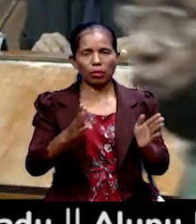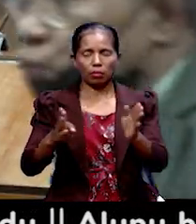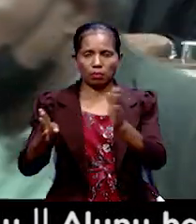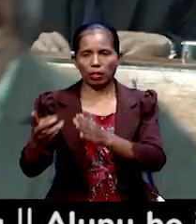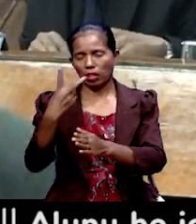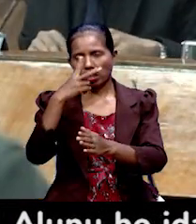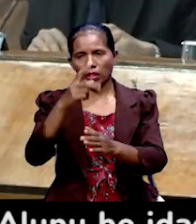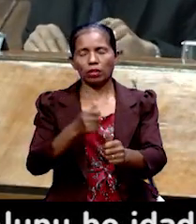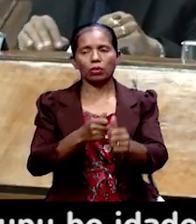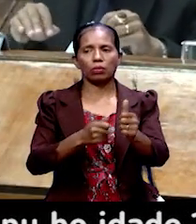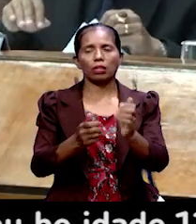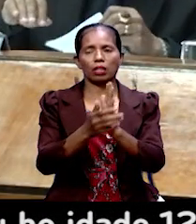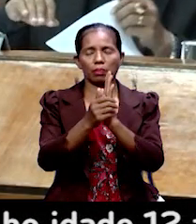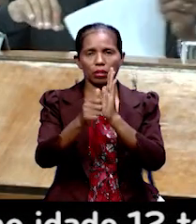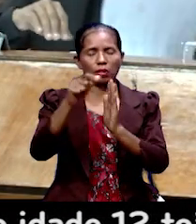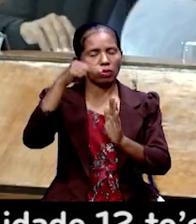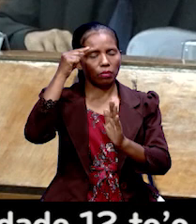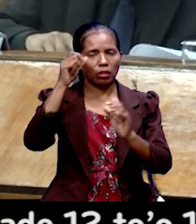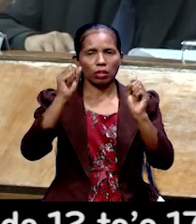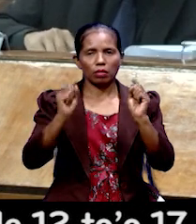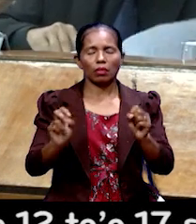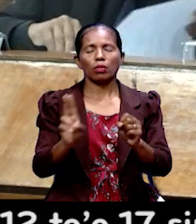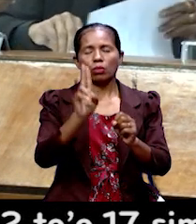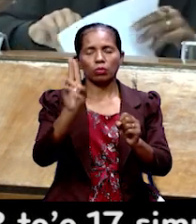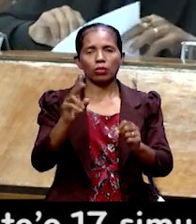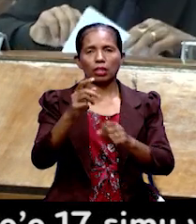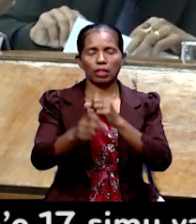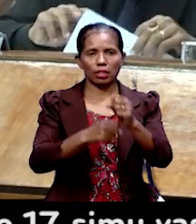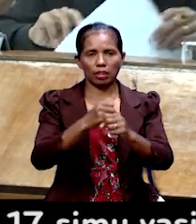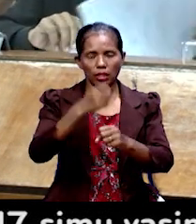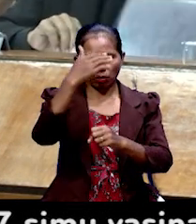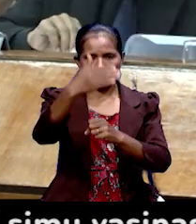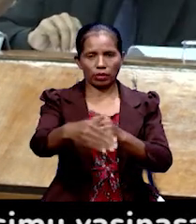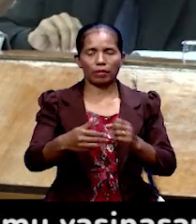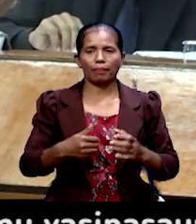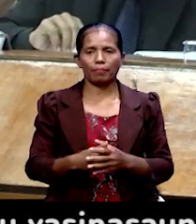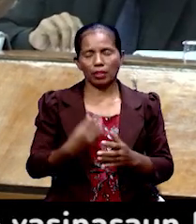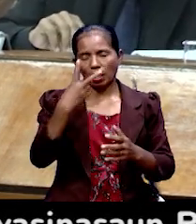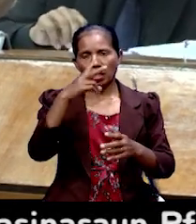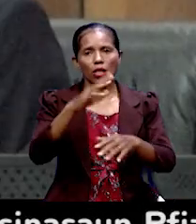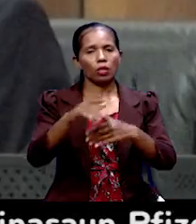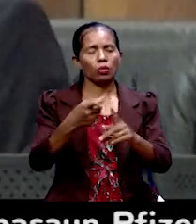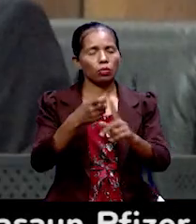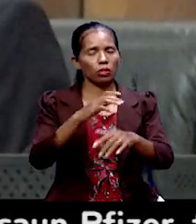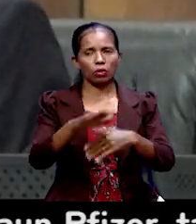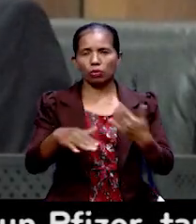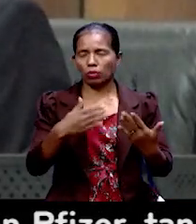fiscal, ter capacidade de governo, né? Rodibele executa e atinan oin. Harei o seu aspecto rototo, tanto o